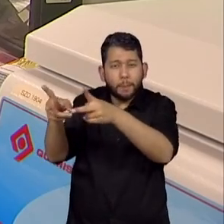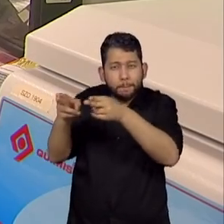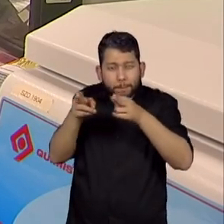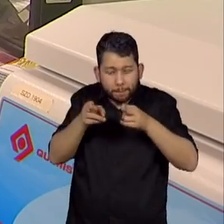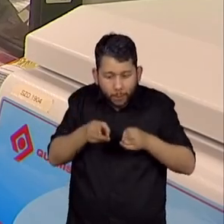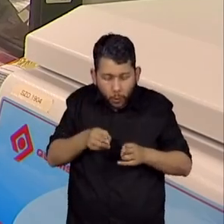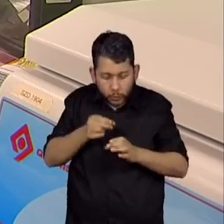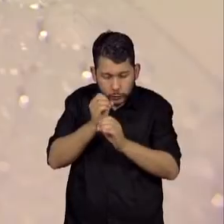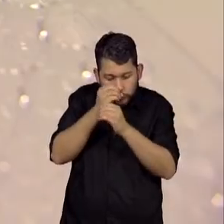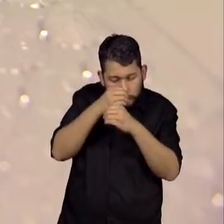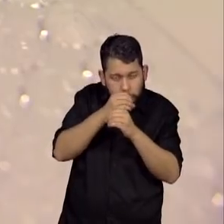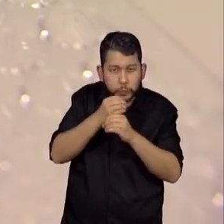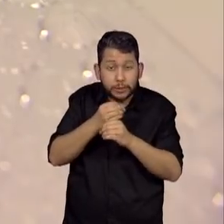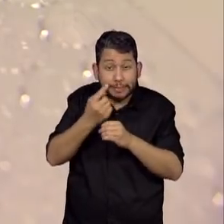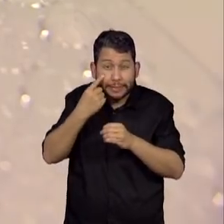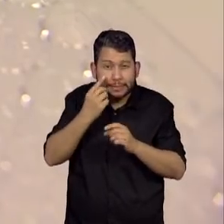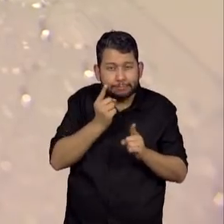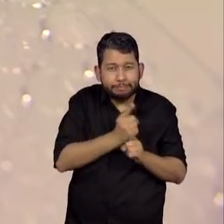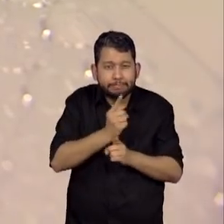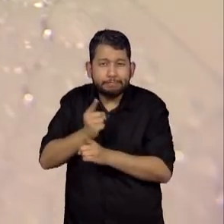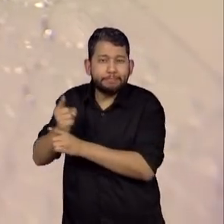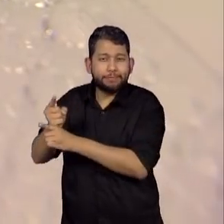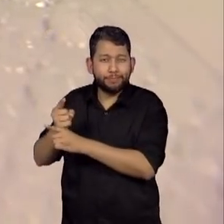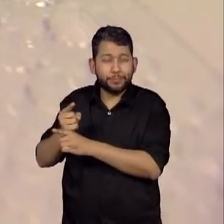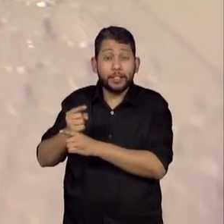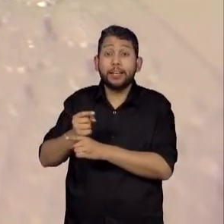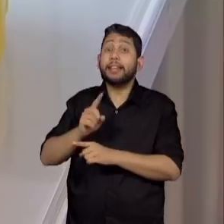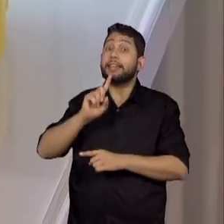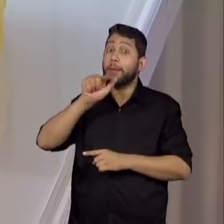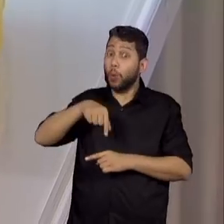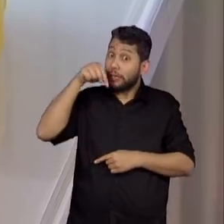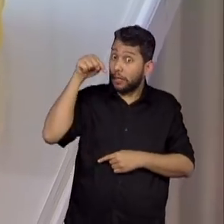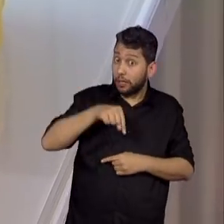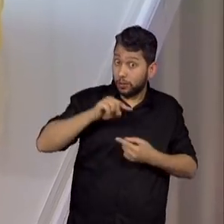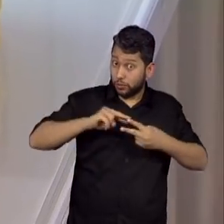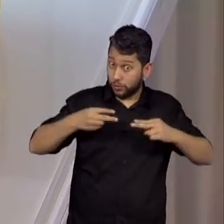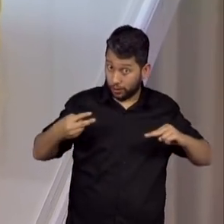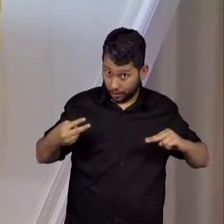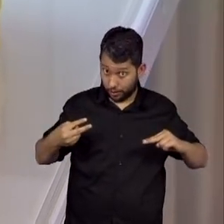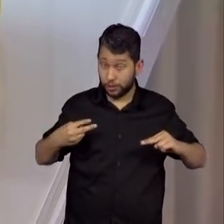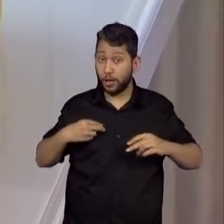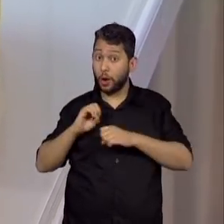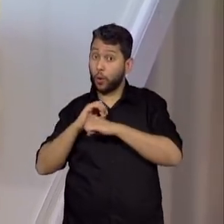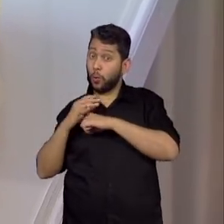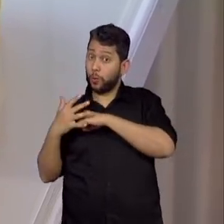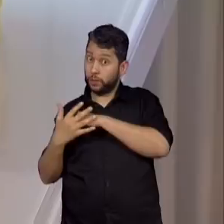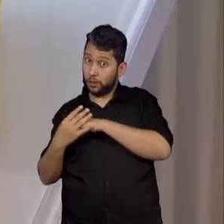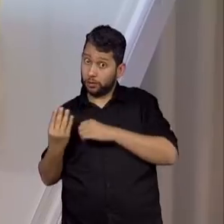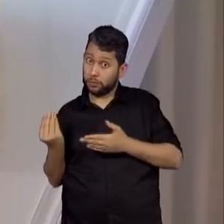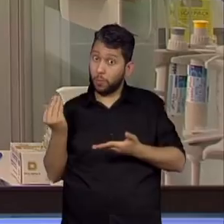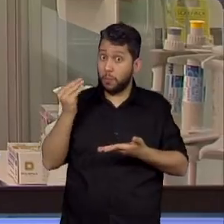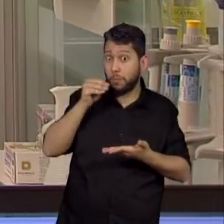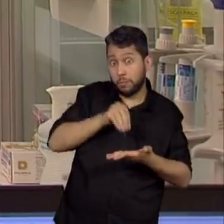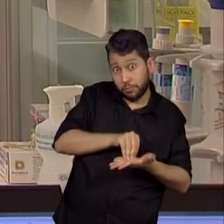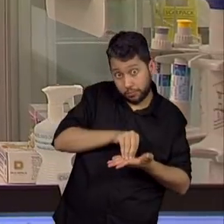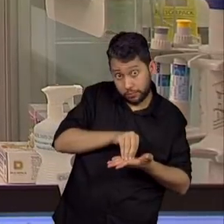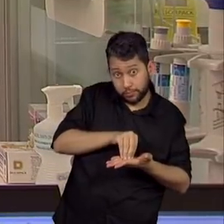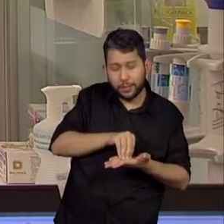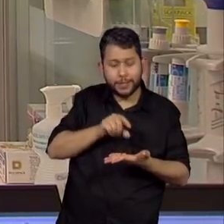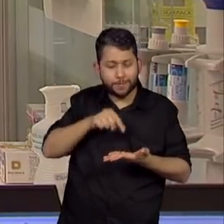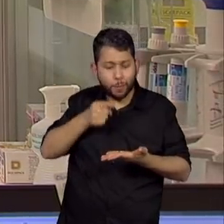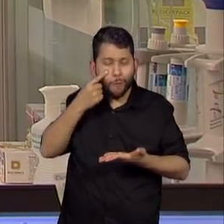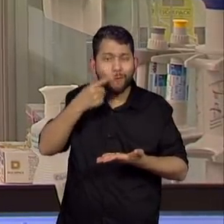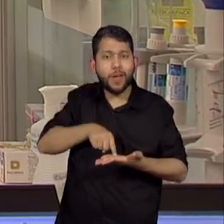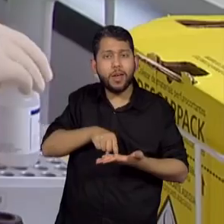linhagens dessas pessoas e vamos infectar no laboratório essas linhagens com o coronavírus,